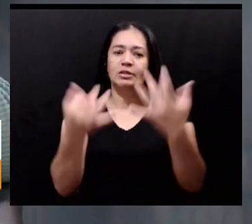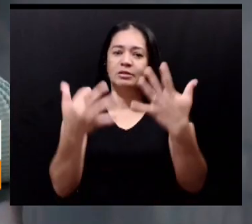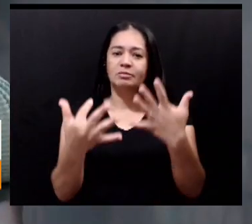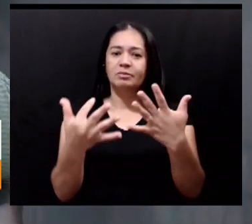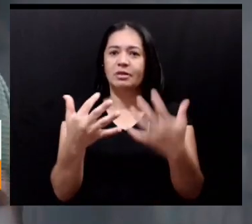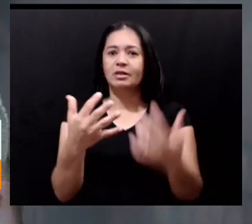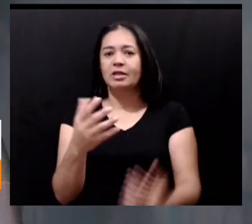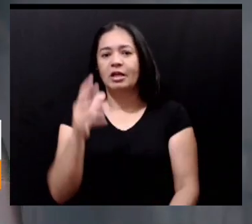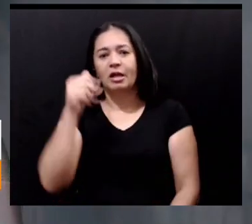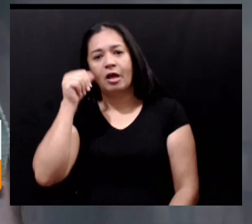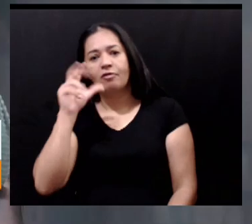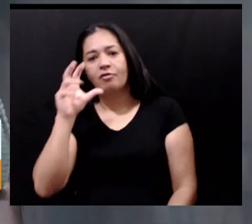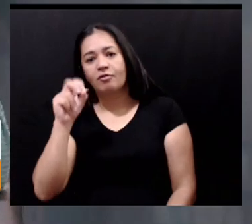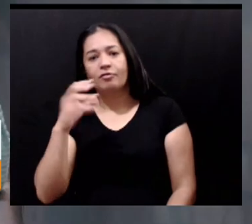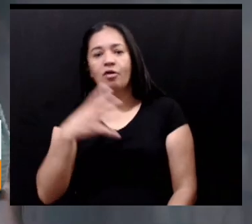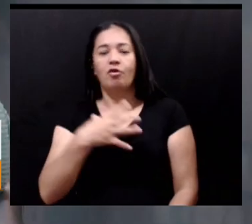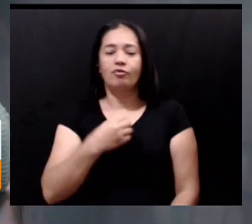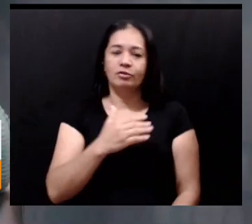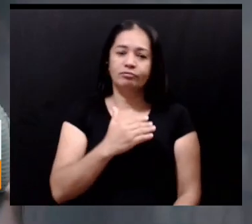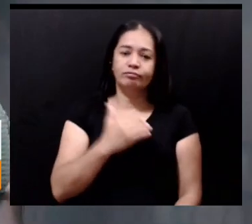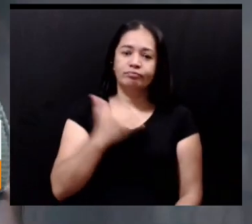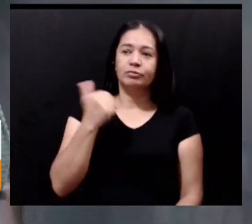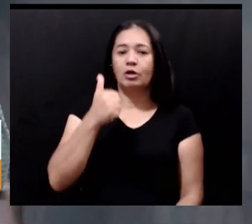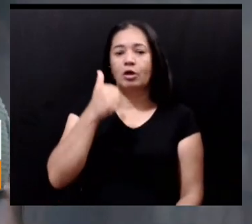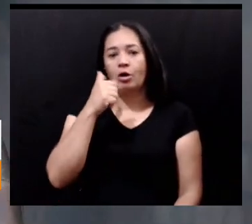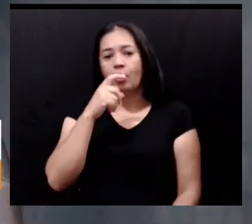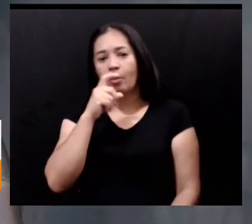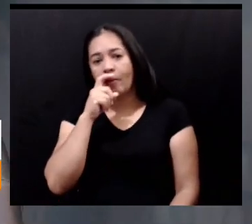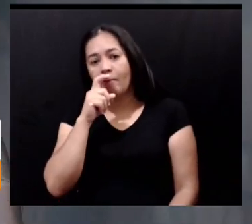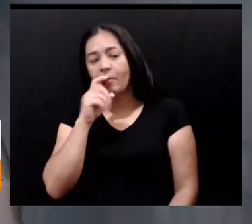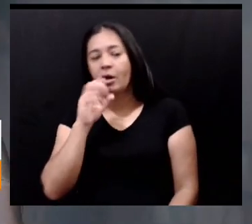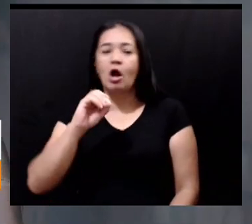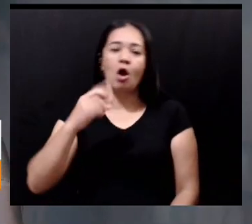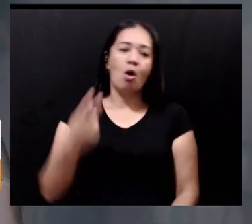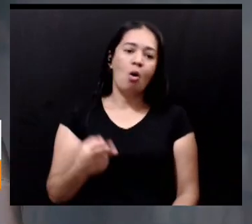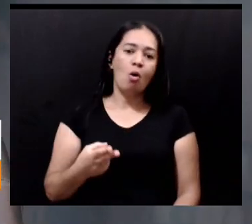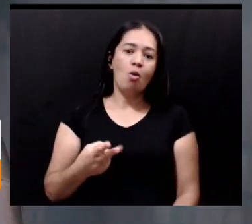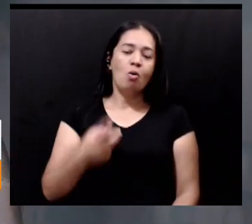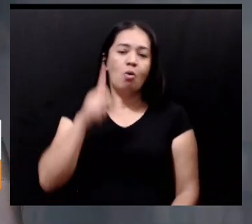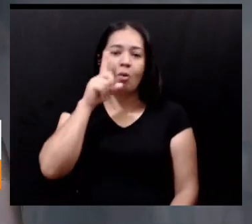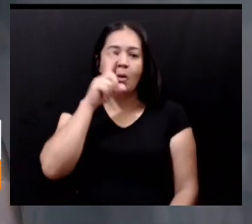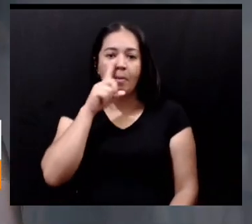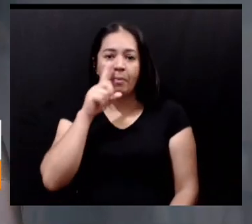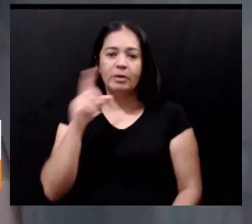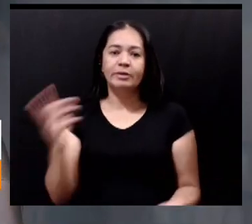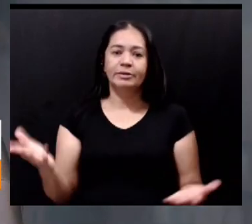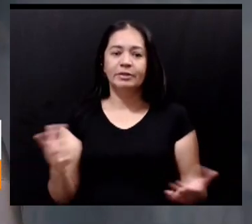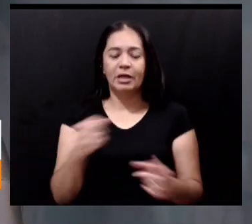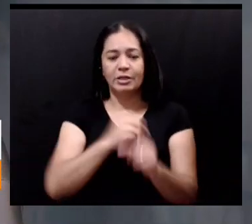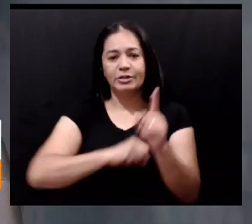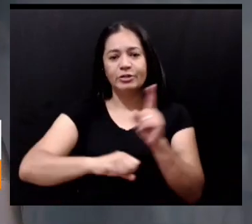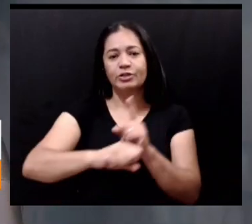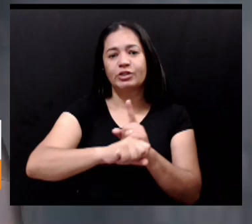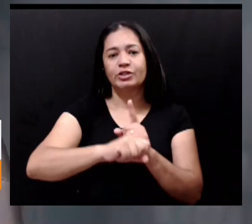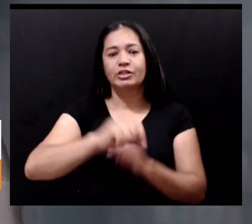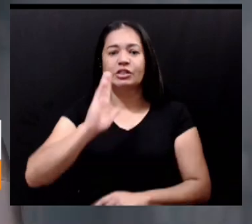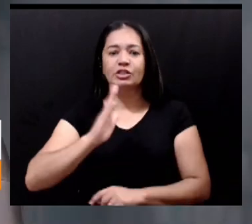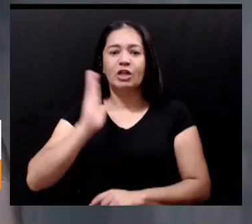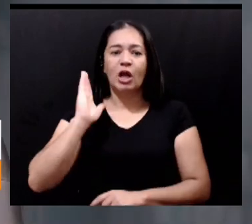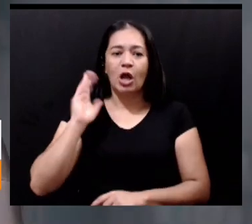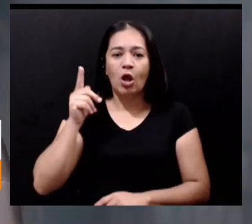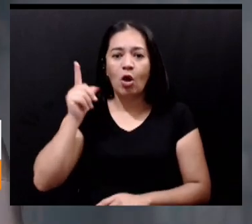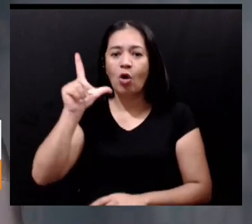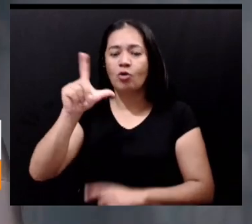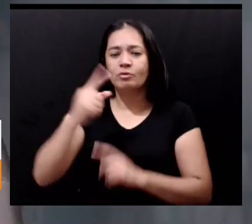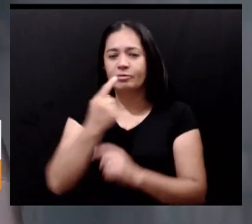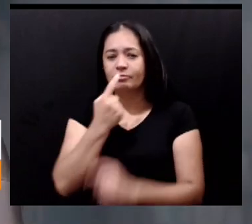filho, de um pai, de uma mãe, a sociedade de alguma maneira já consegue se aproximar um pouco mais dessa experiência,